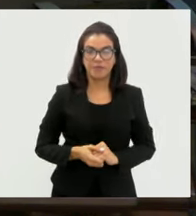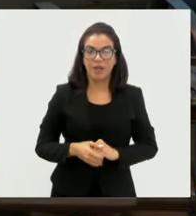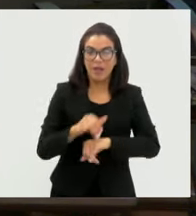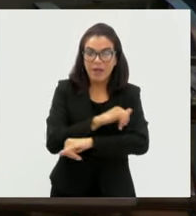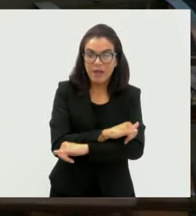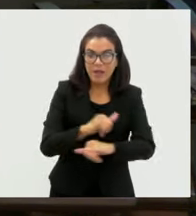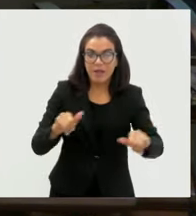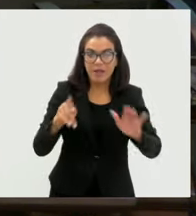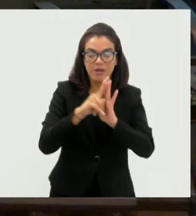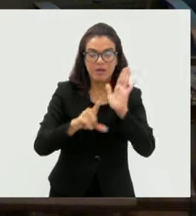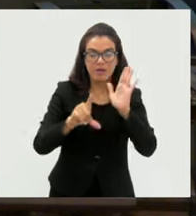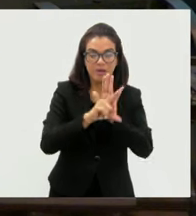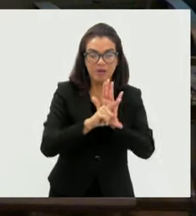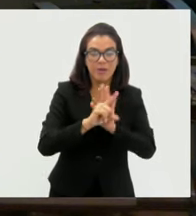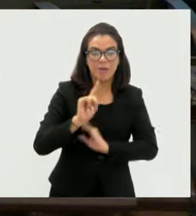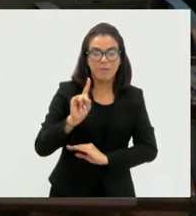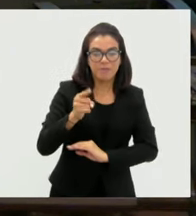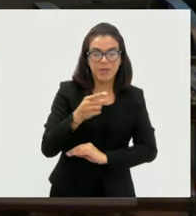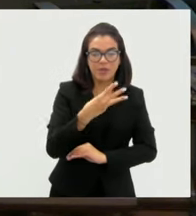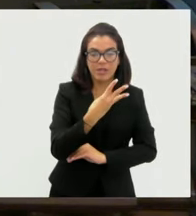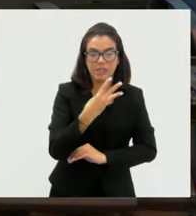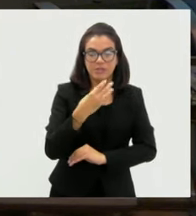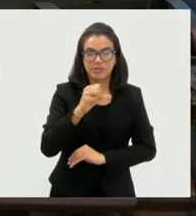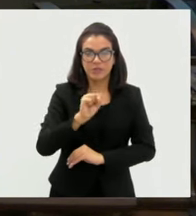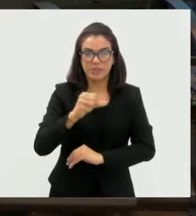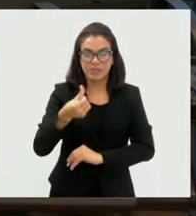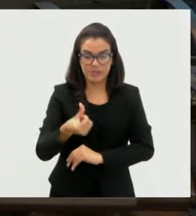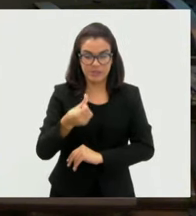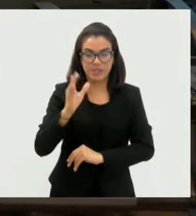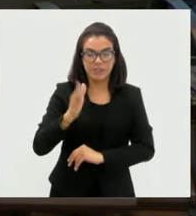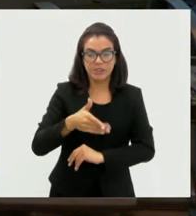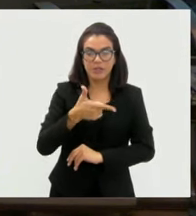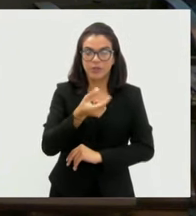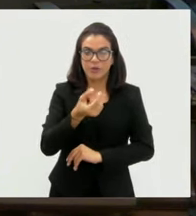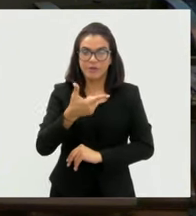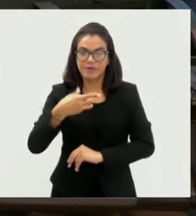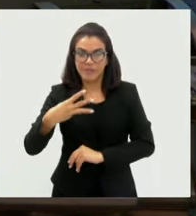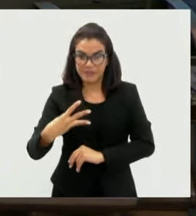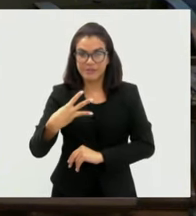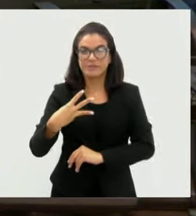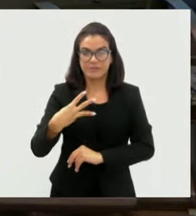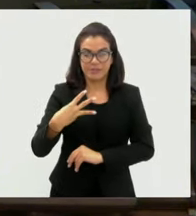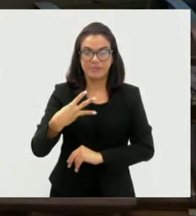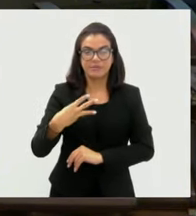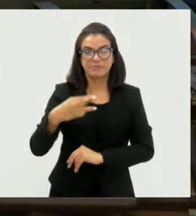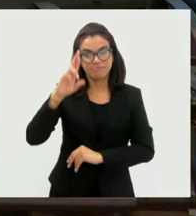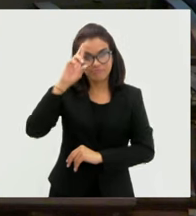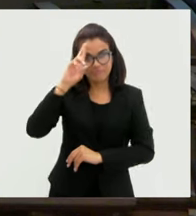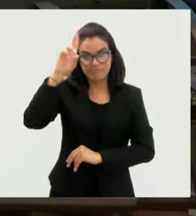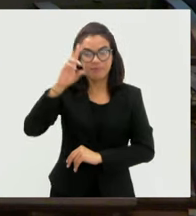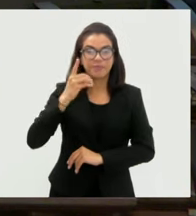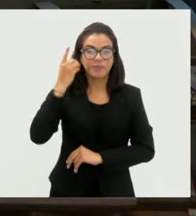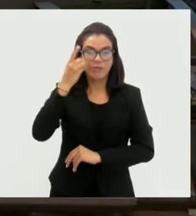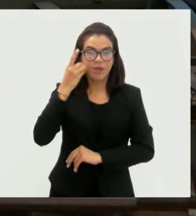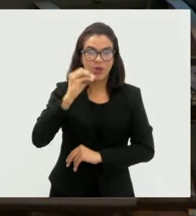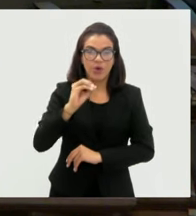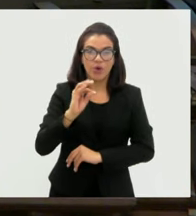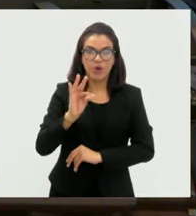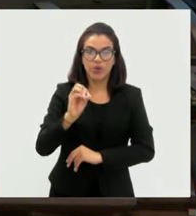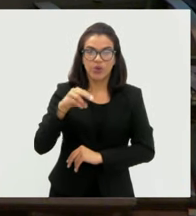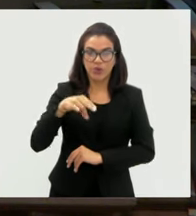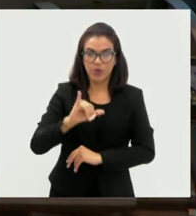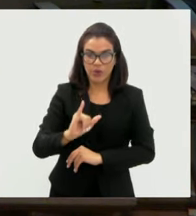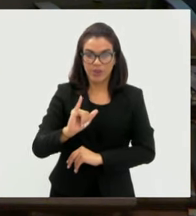Anuncio o projeto de lei número 1386 de 2023, de autoria do deputado Otone de Paula